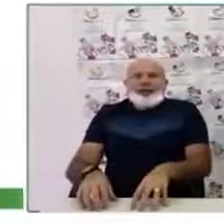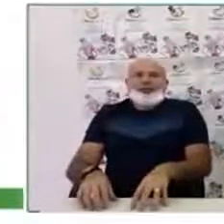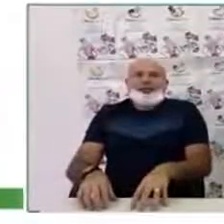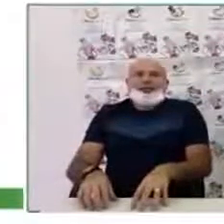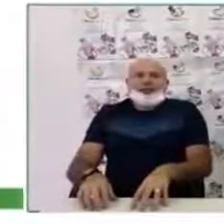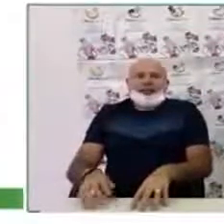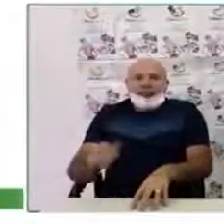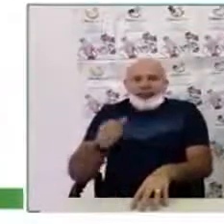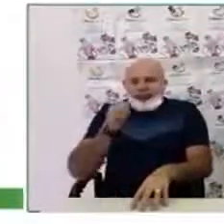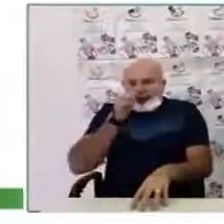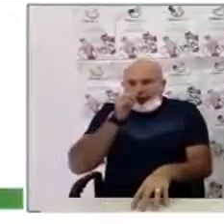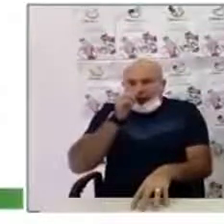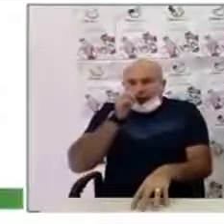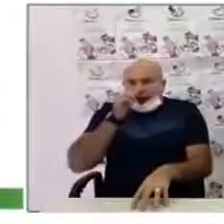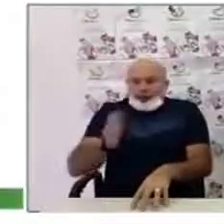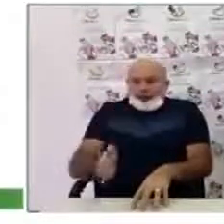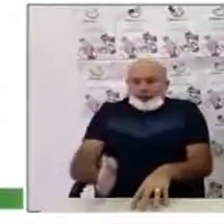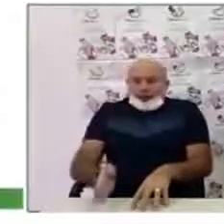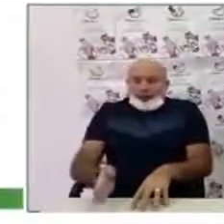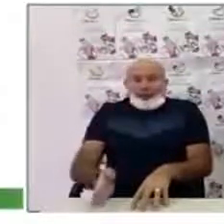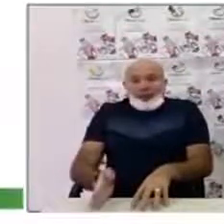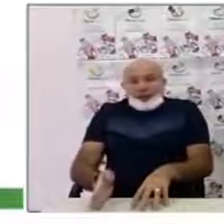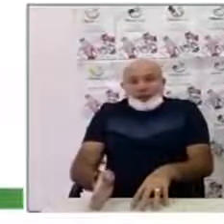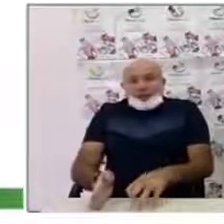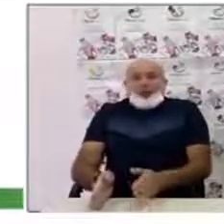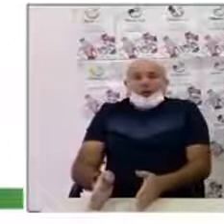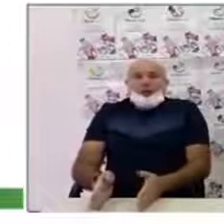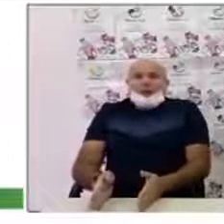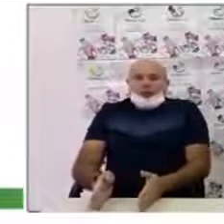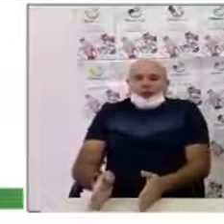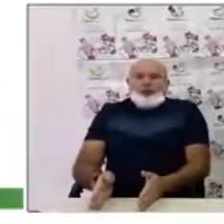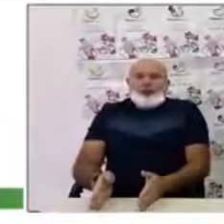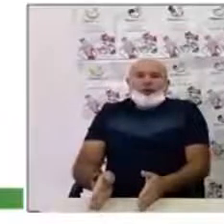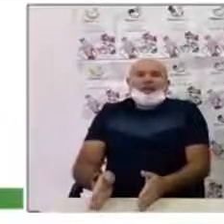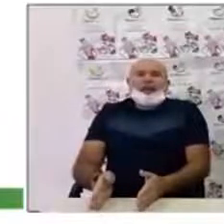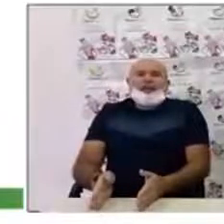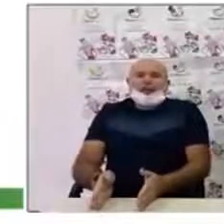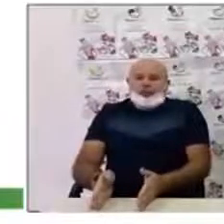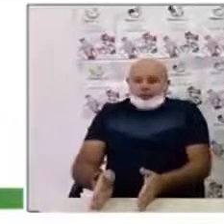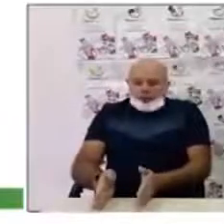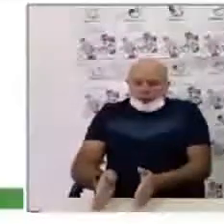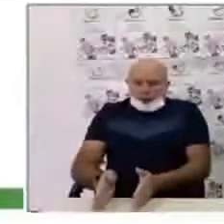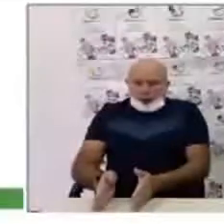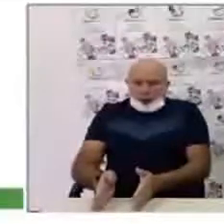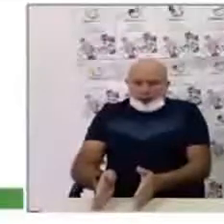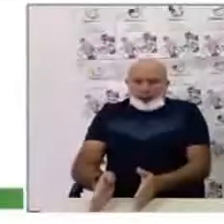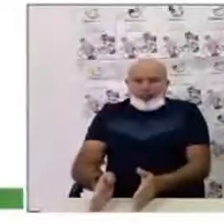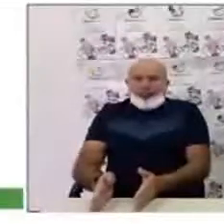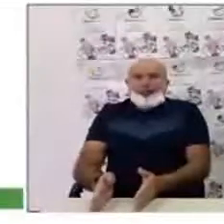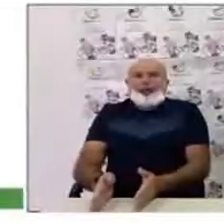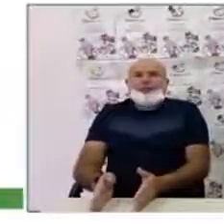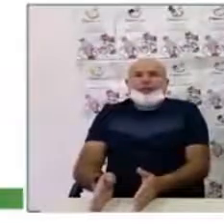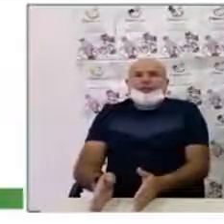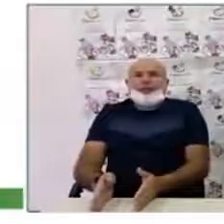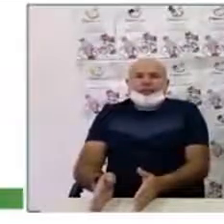a natureza elétrica da matéria, né? Só que Dalton e Thomson, de alguma forma, eles falavam de uma mesma ideia de que